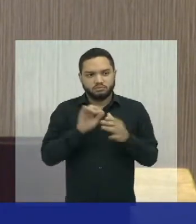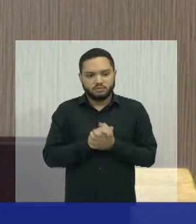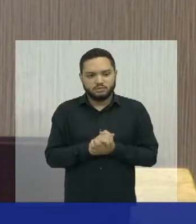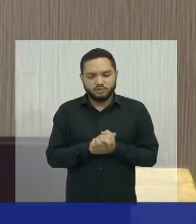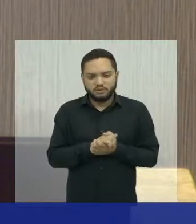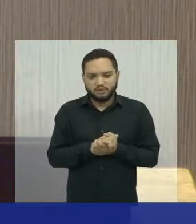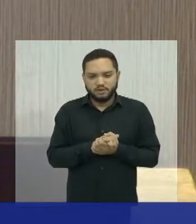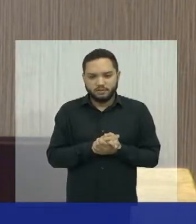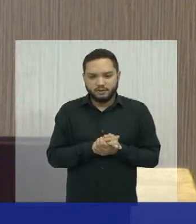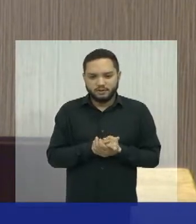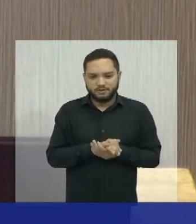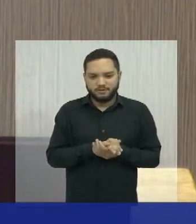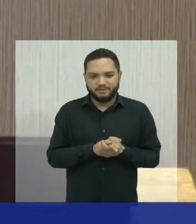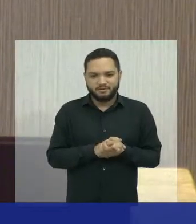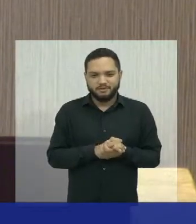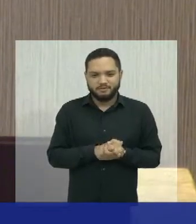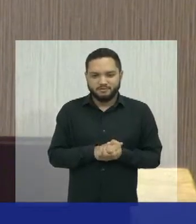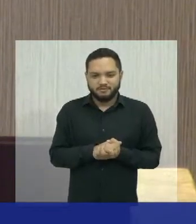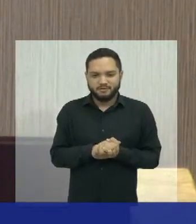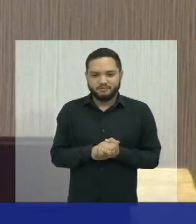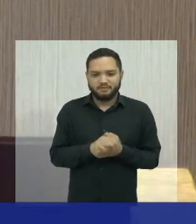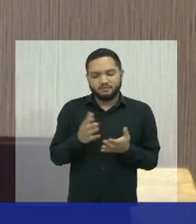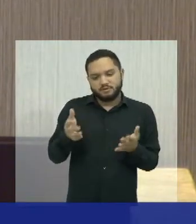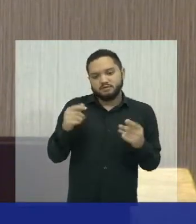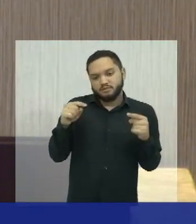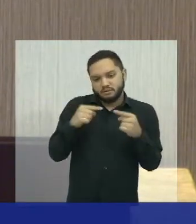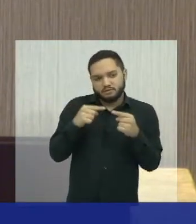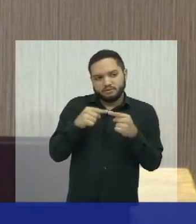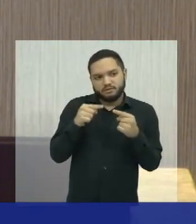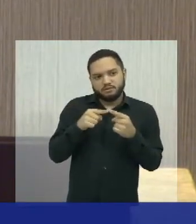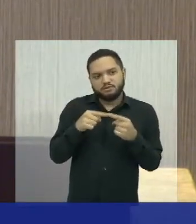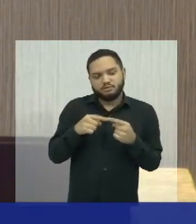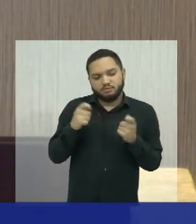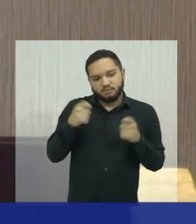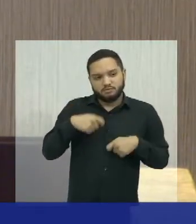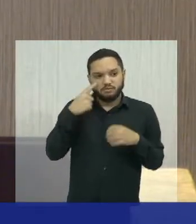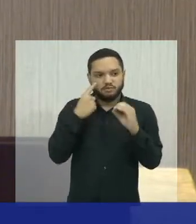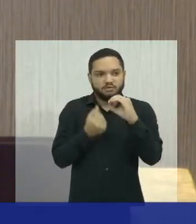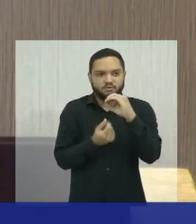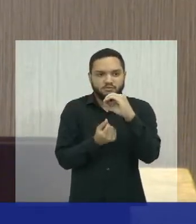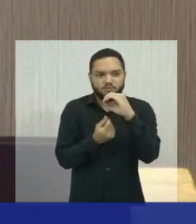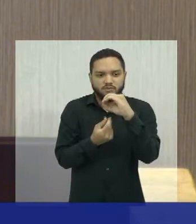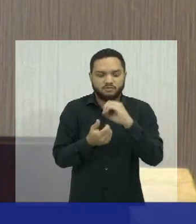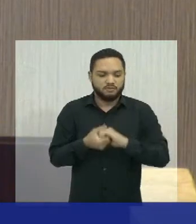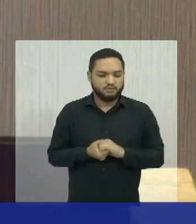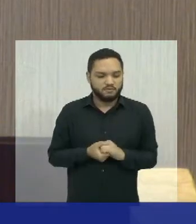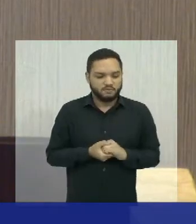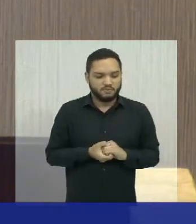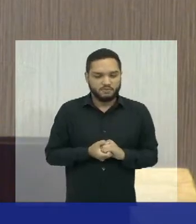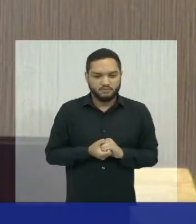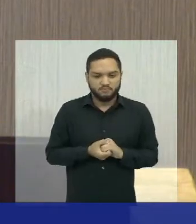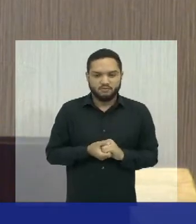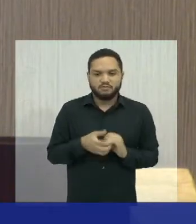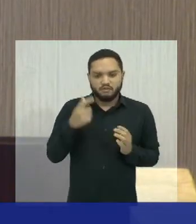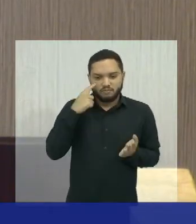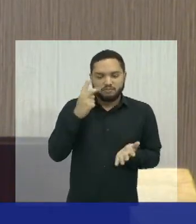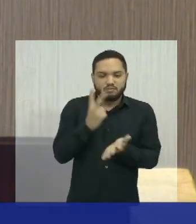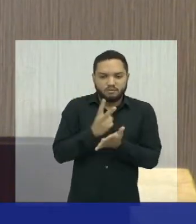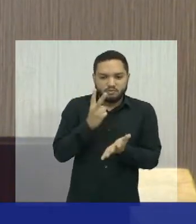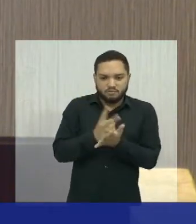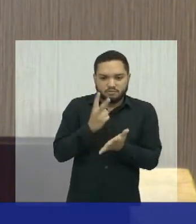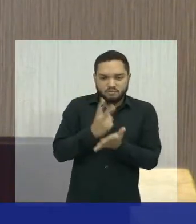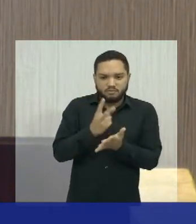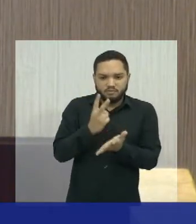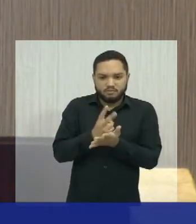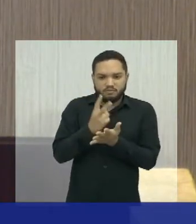estão sempre fazendo uma coisinha aqui e uma ali, de acordo com o que dá no orçamento, né? Então, a gente está sempre tentando,